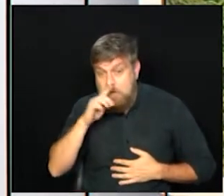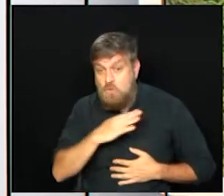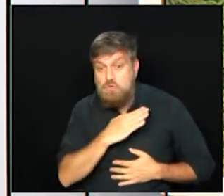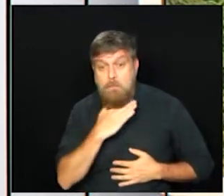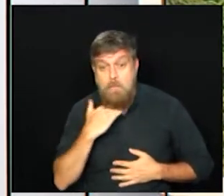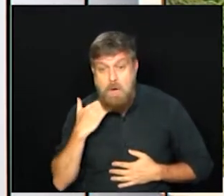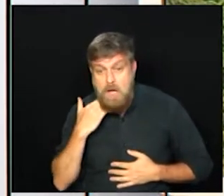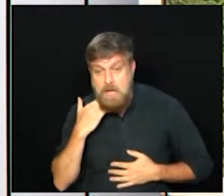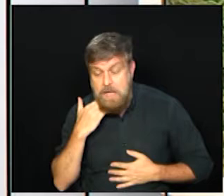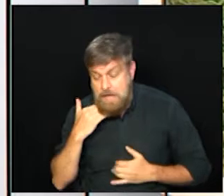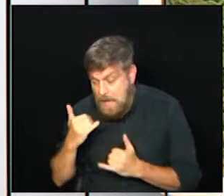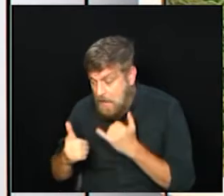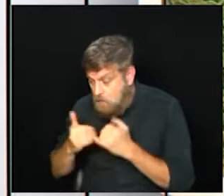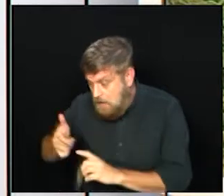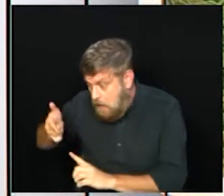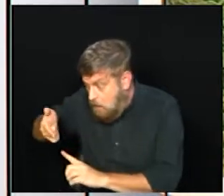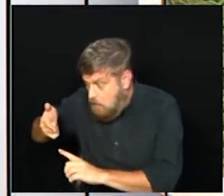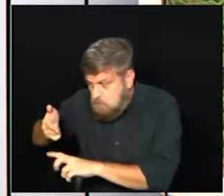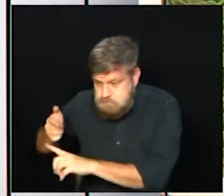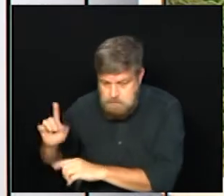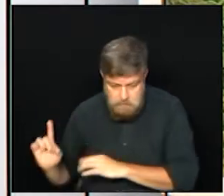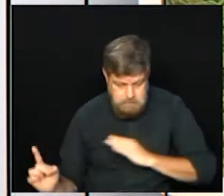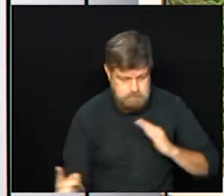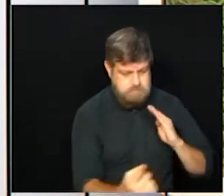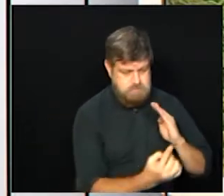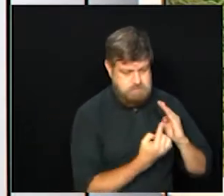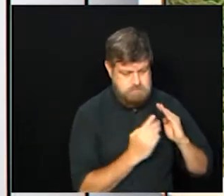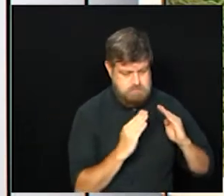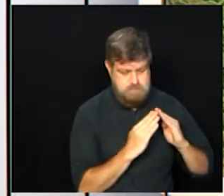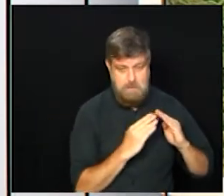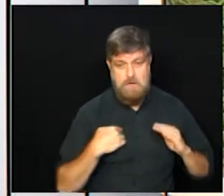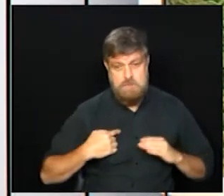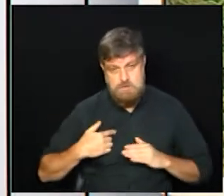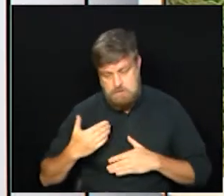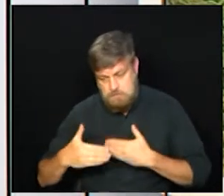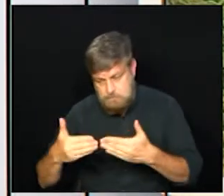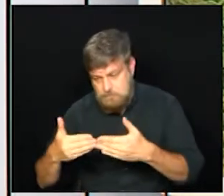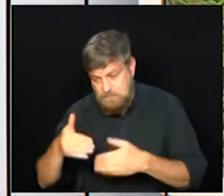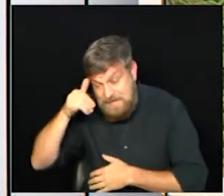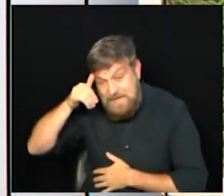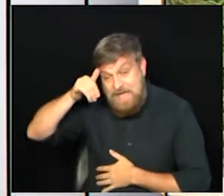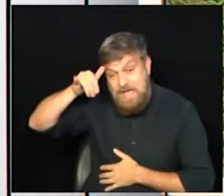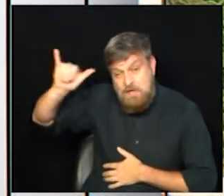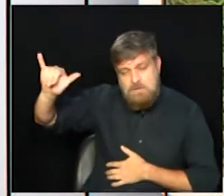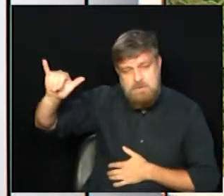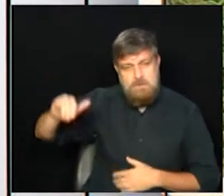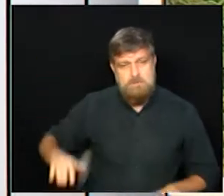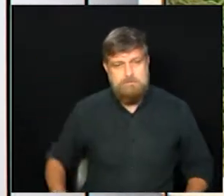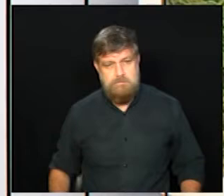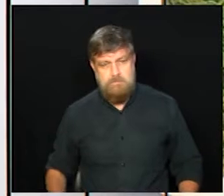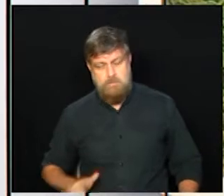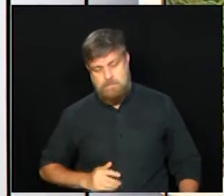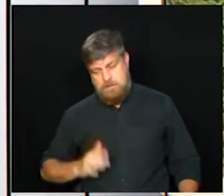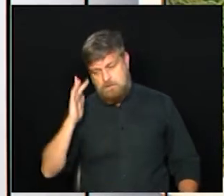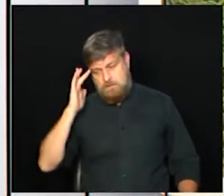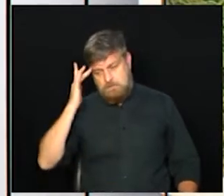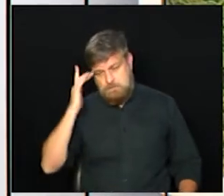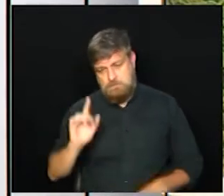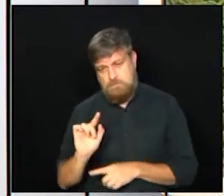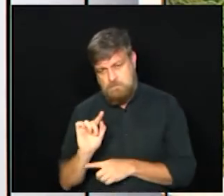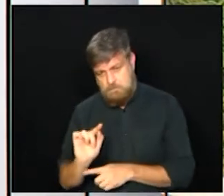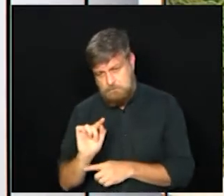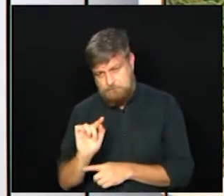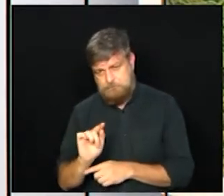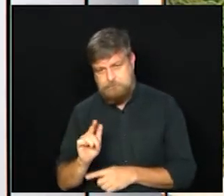cheguem a estar em risco de vida, né? A gente quer evitar, a gente quer dar um passo anterior, né? Então, eu acho que nesse caso é uma questão